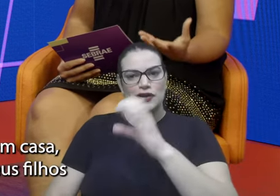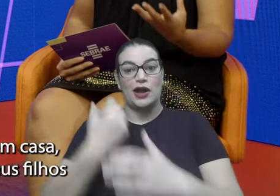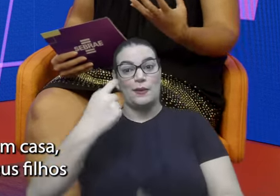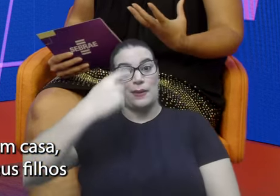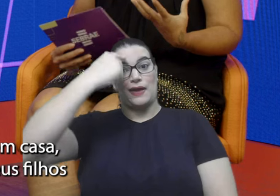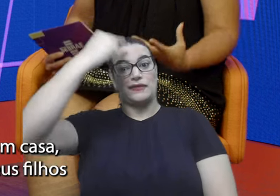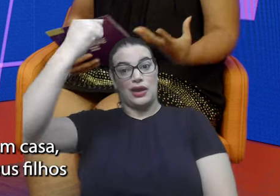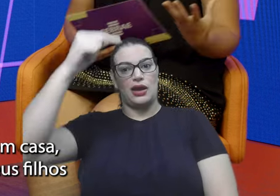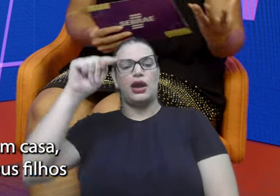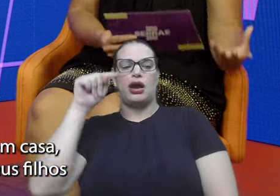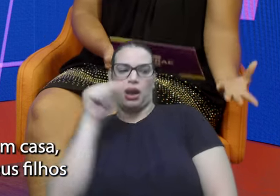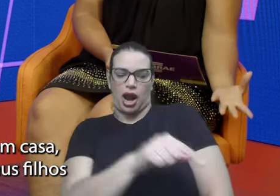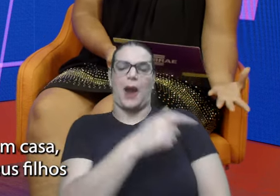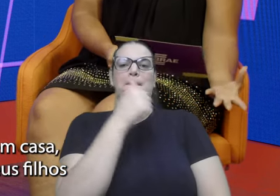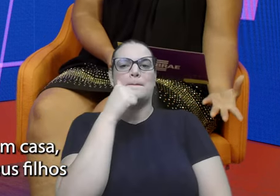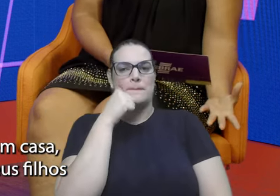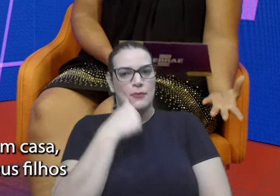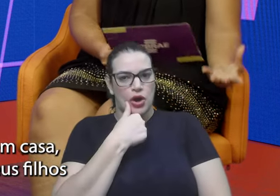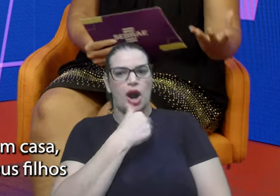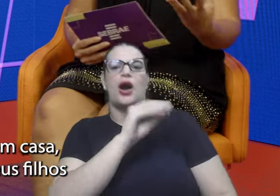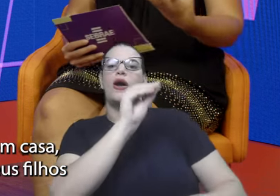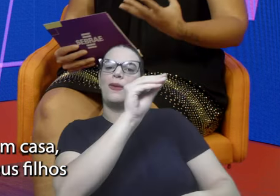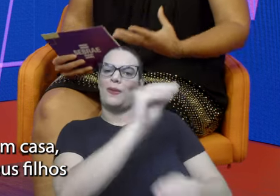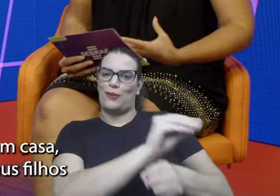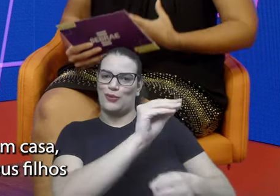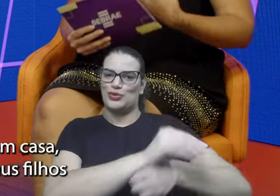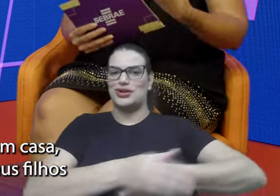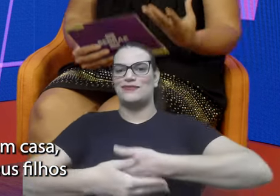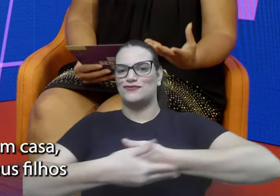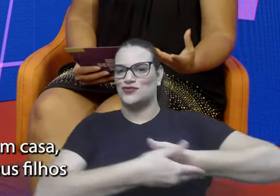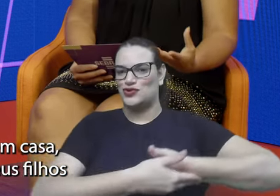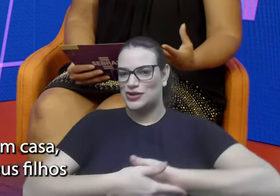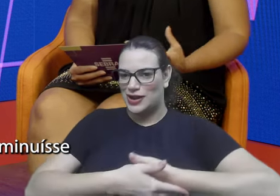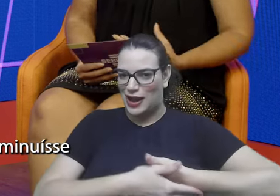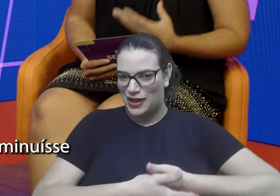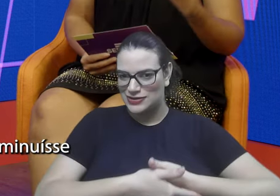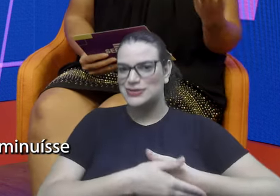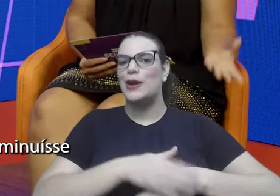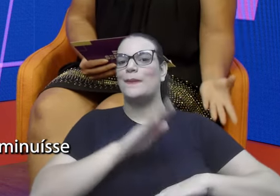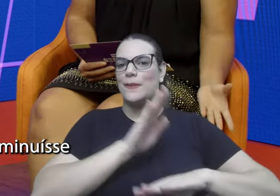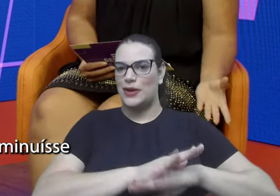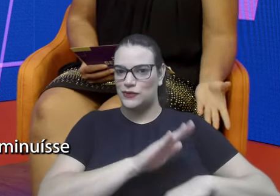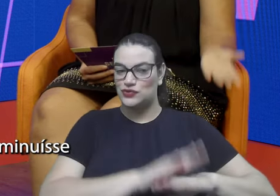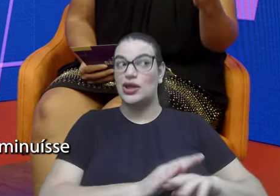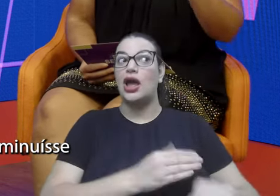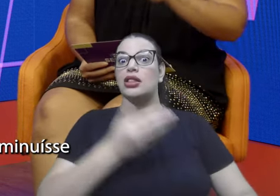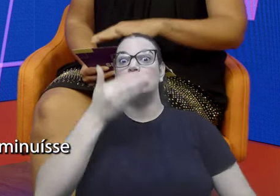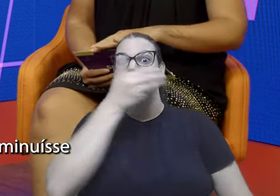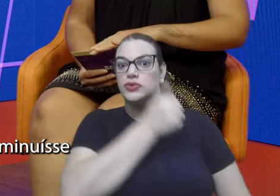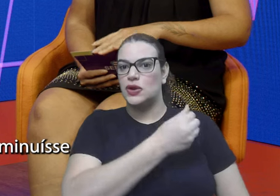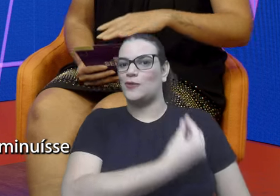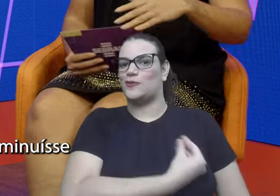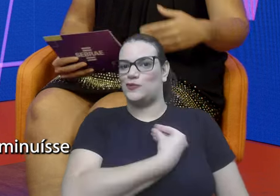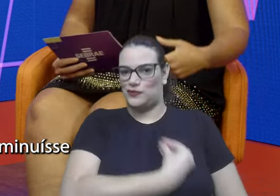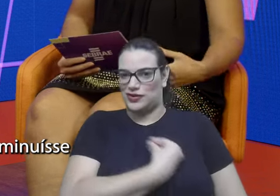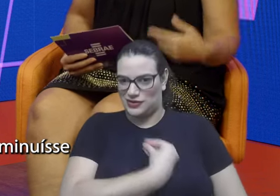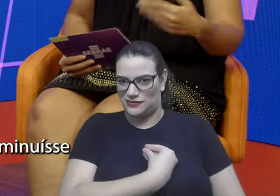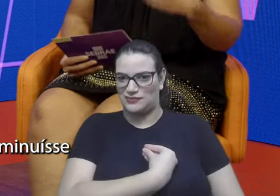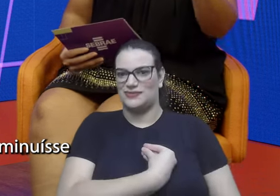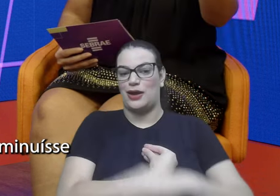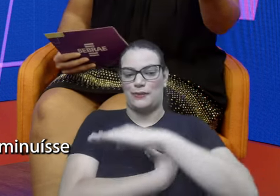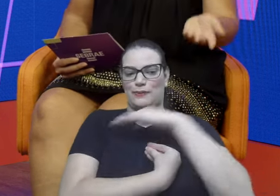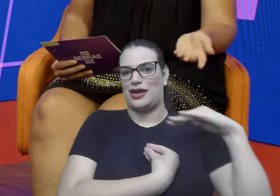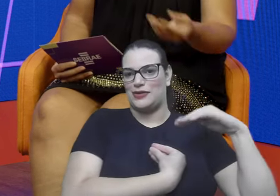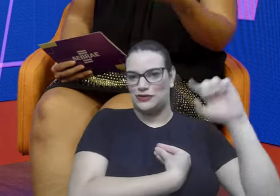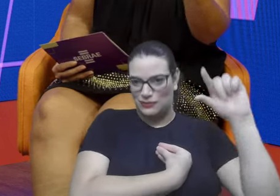maternidade para que as mulheres ficassem em casa amassem cuidassem dos seus filhos para que a mortalidade infantil diminuísse E aí tivesse